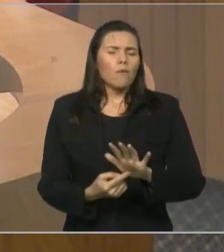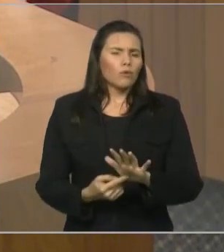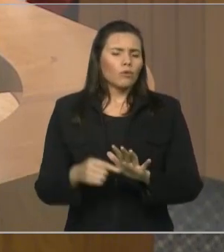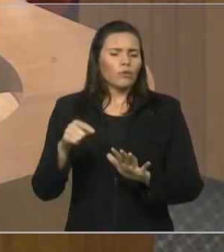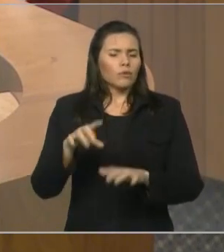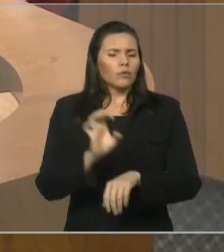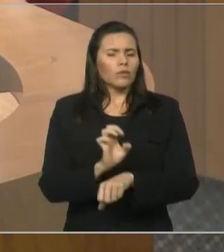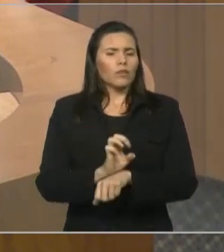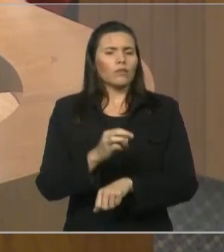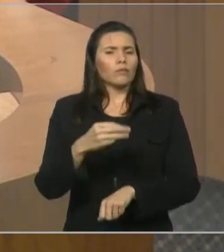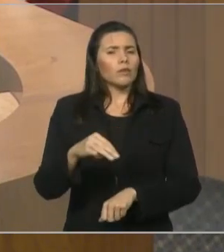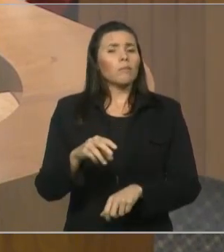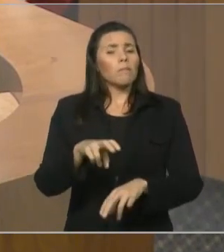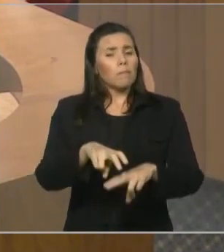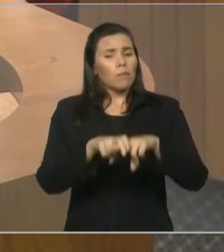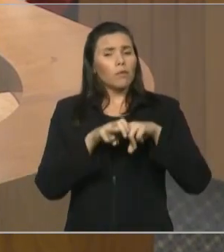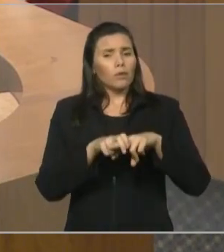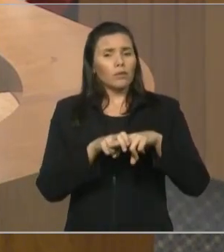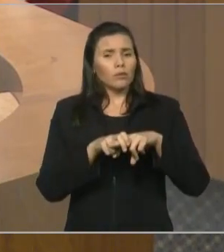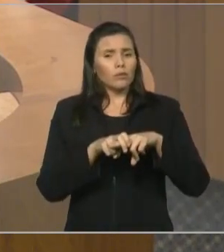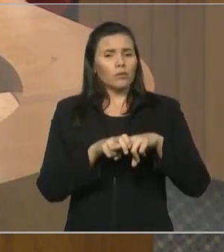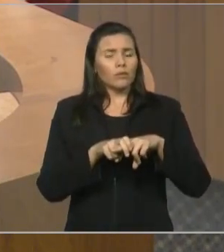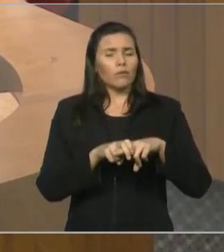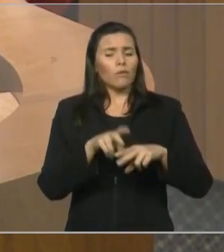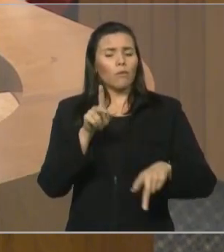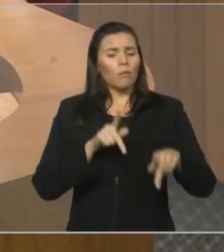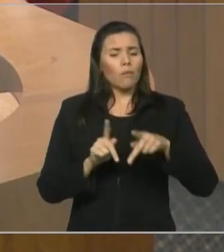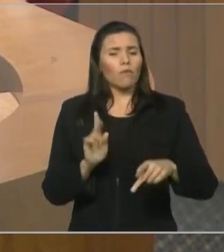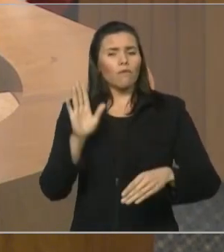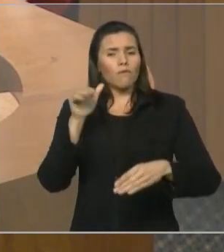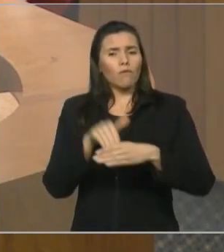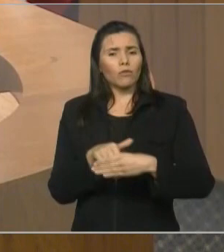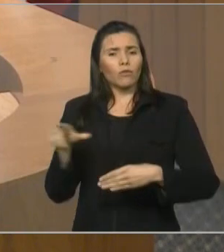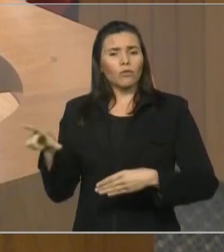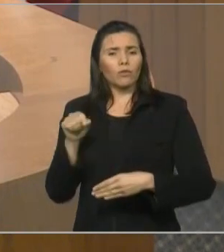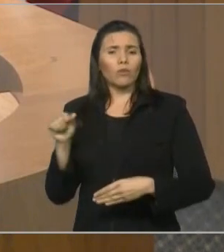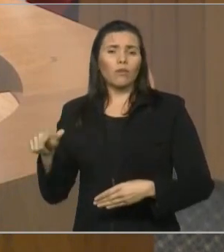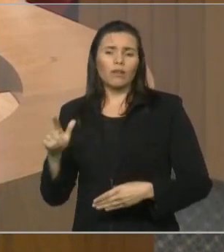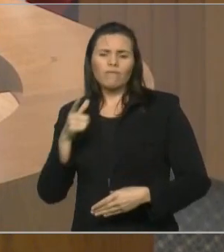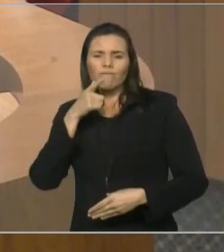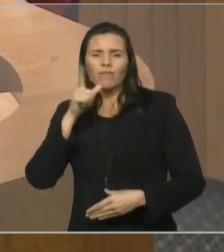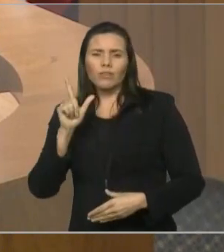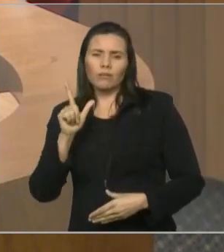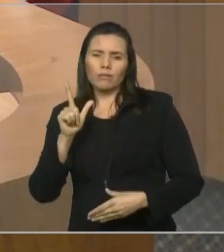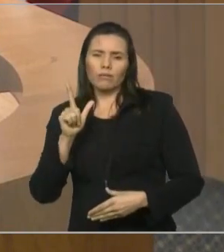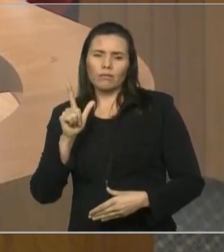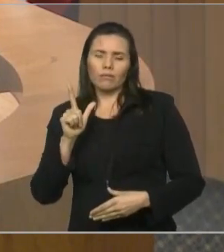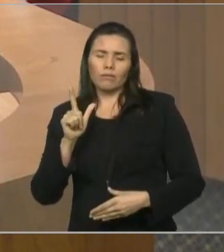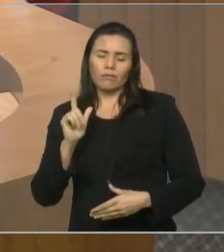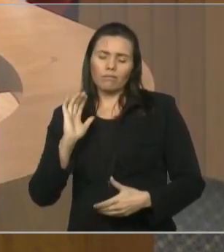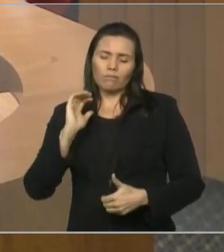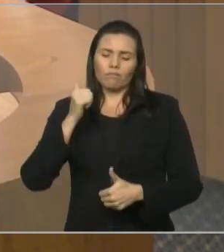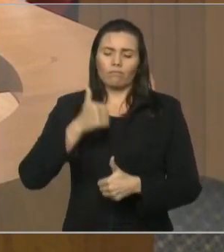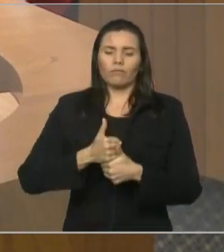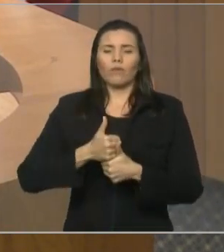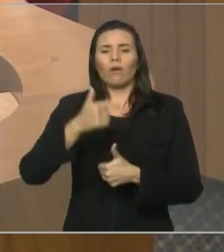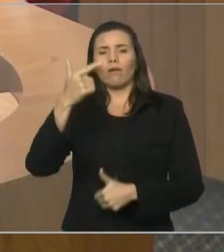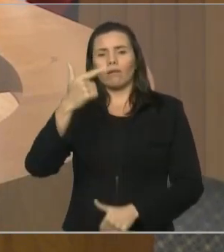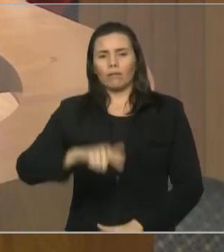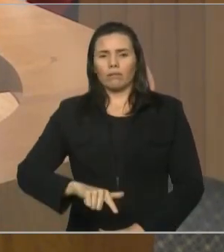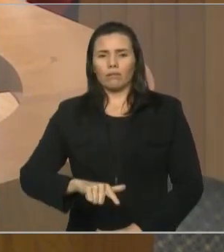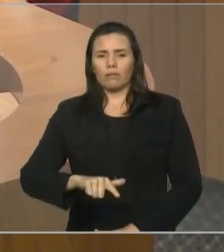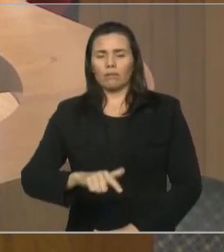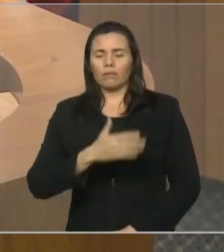no primeiro turno. Esse governador que trabalha, que nós da